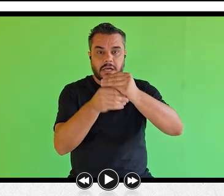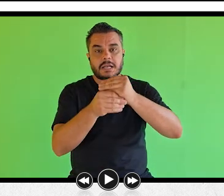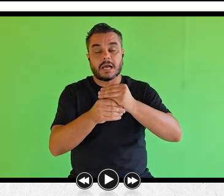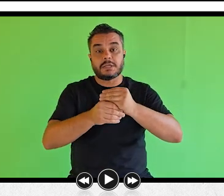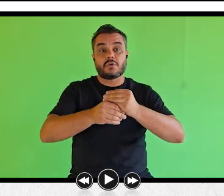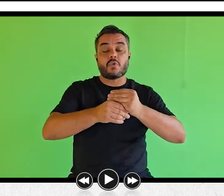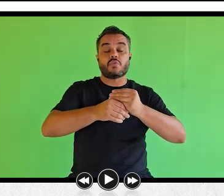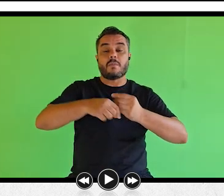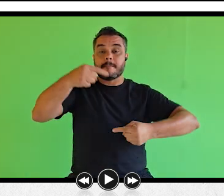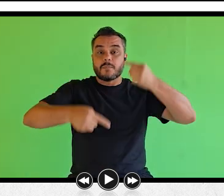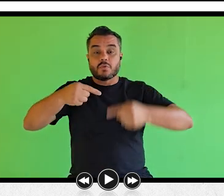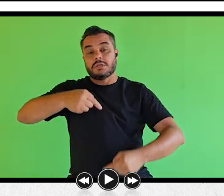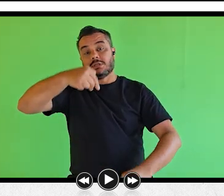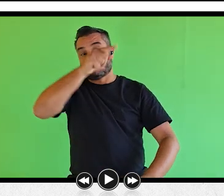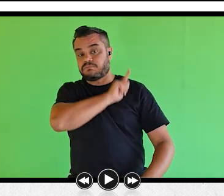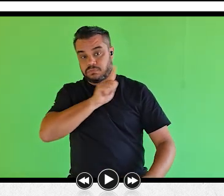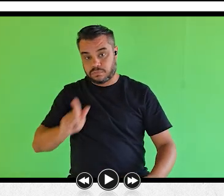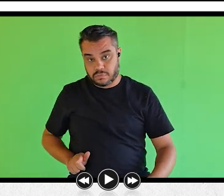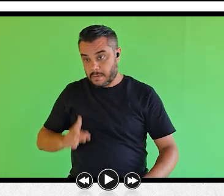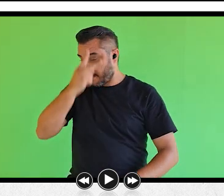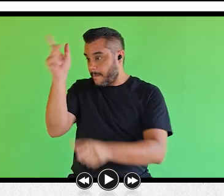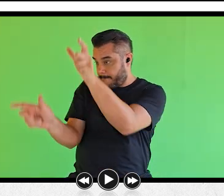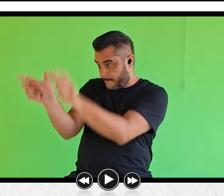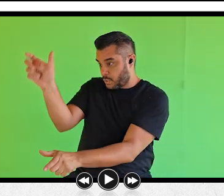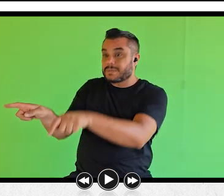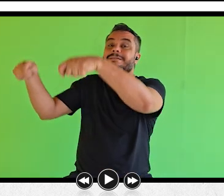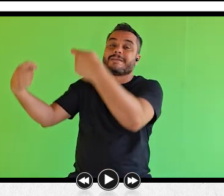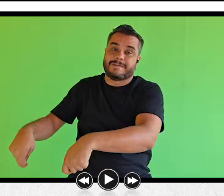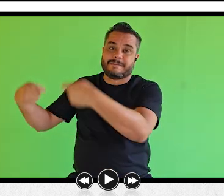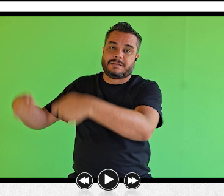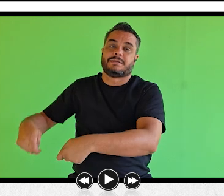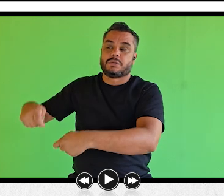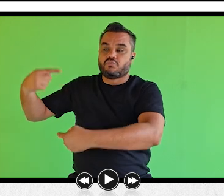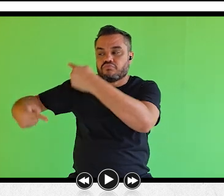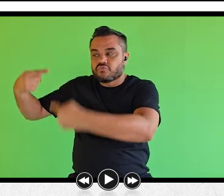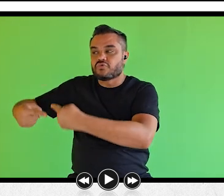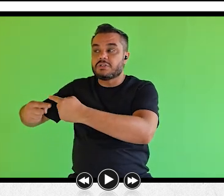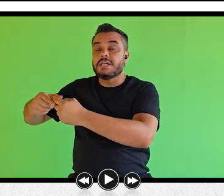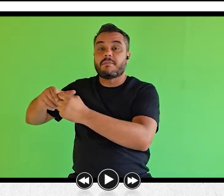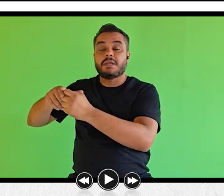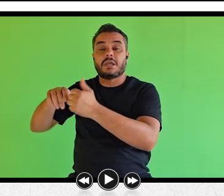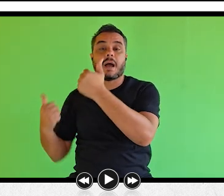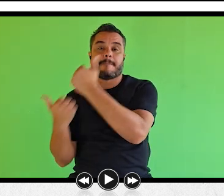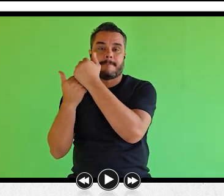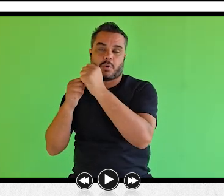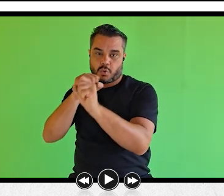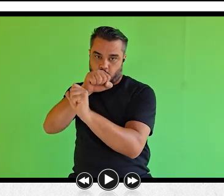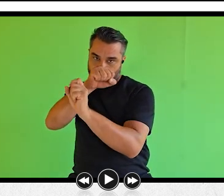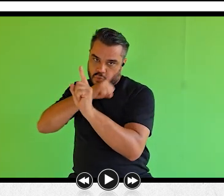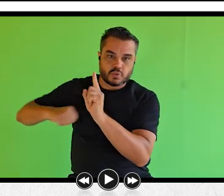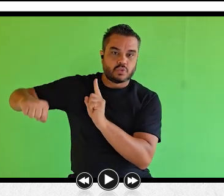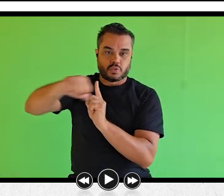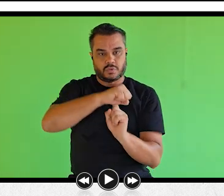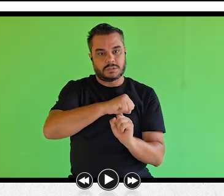assistência social. Essa contratação pode ser pelo serviço ambiental prestado ao município, pela coleta seletiva